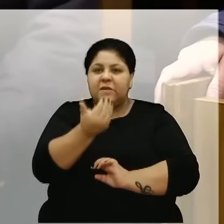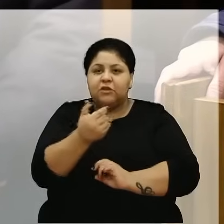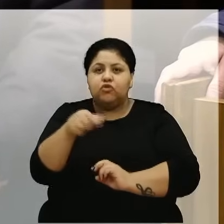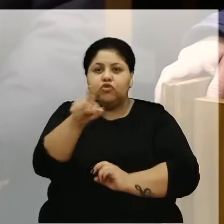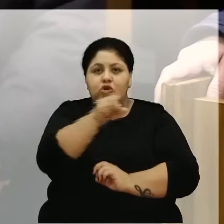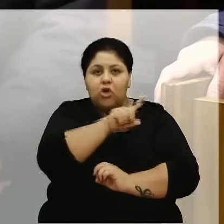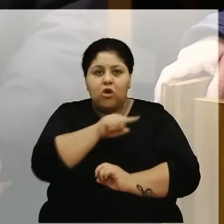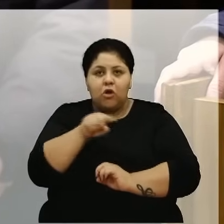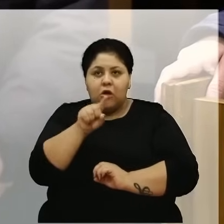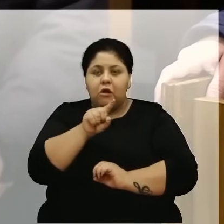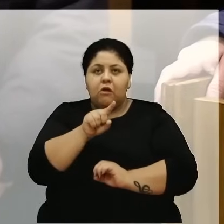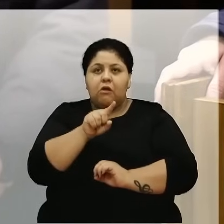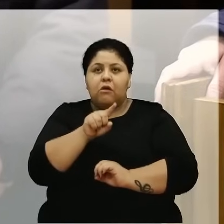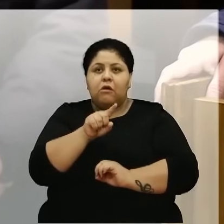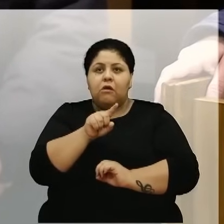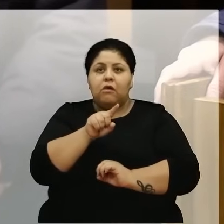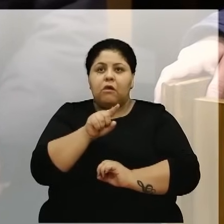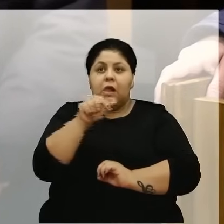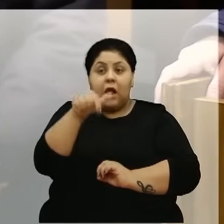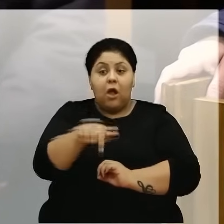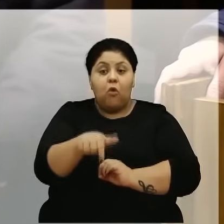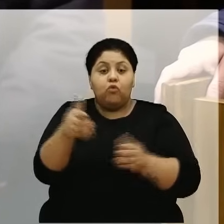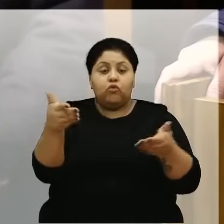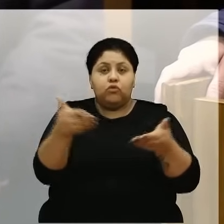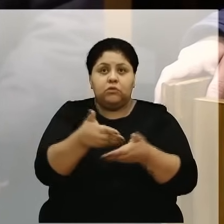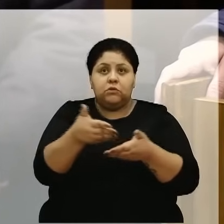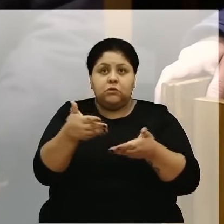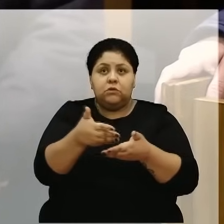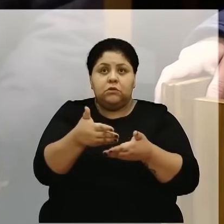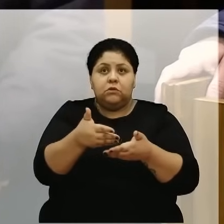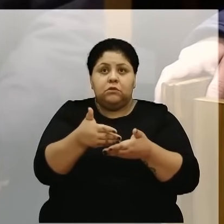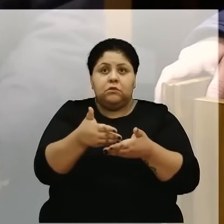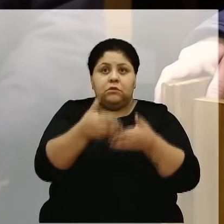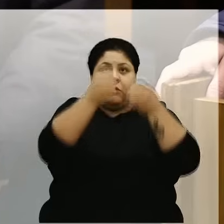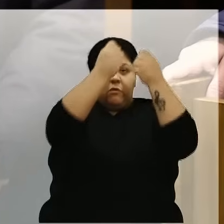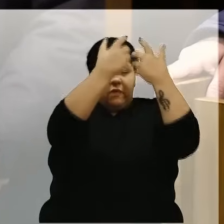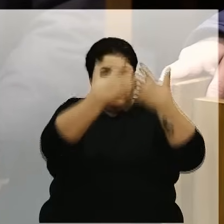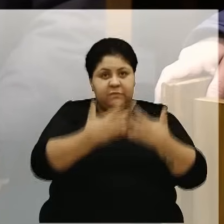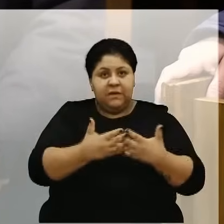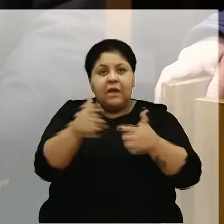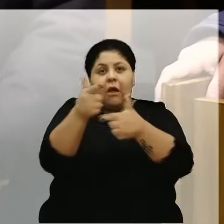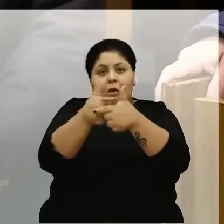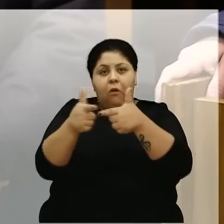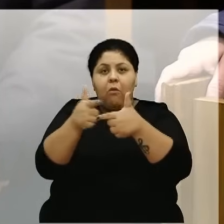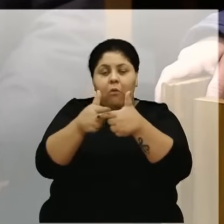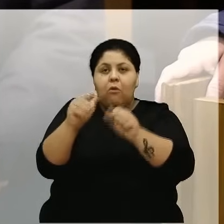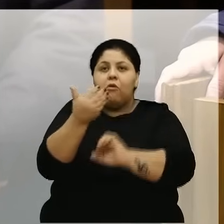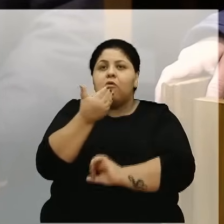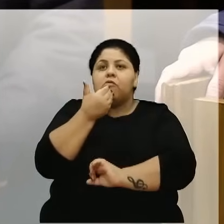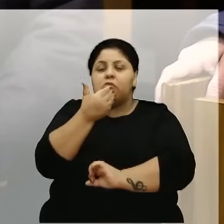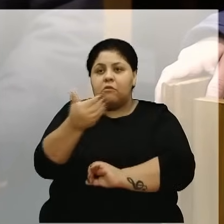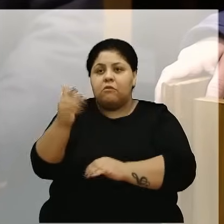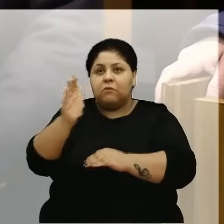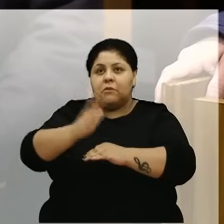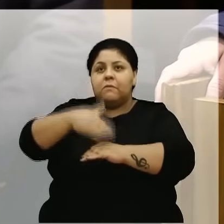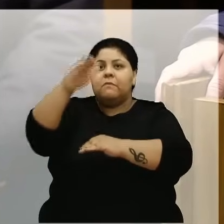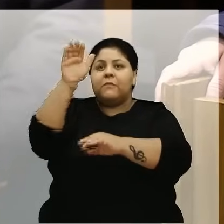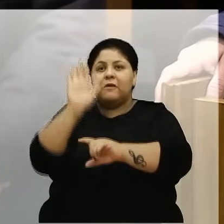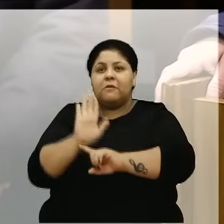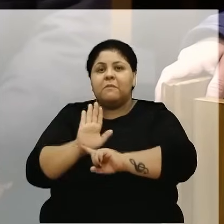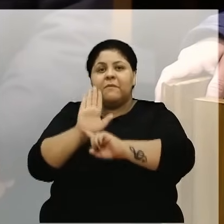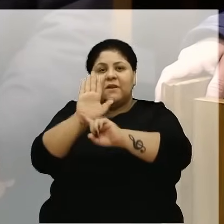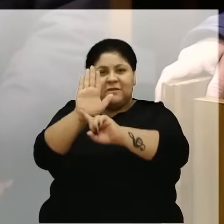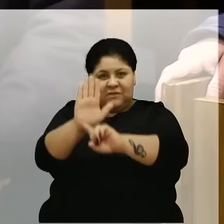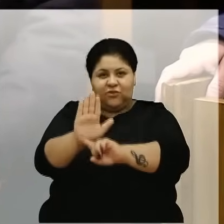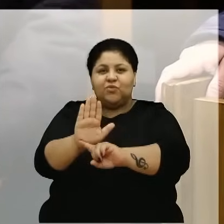nós comparecêssemos aqui para socializar o problema aos senhores e senhoras e pedir mais ajuda do que os senhores